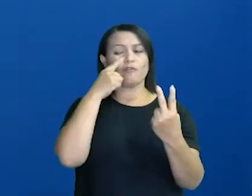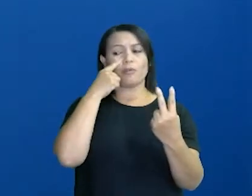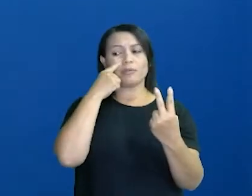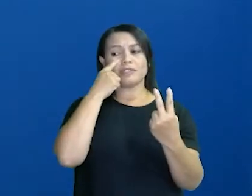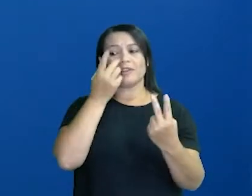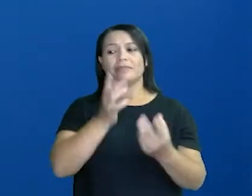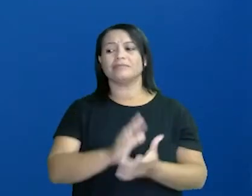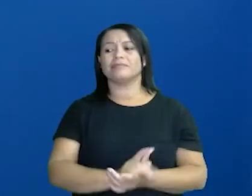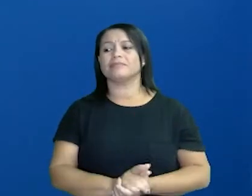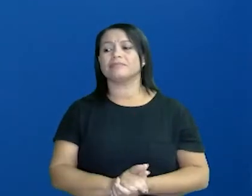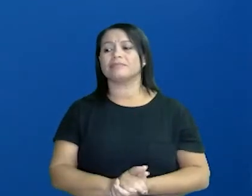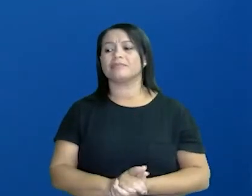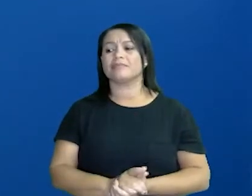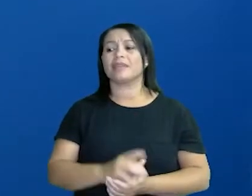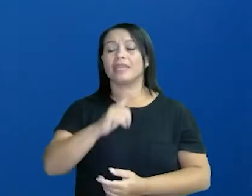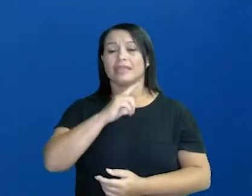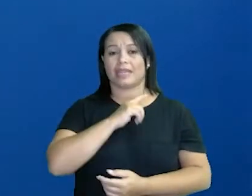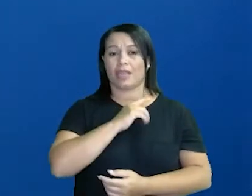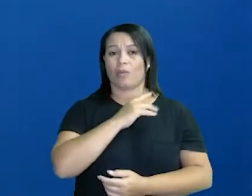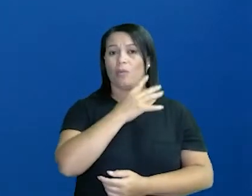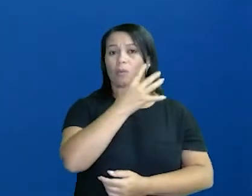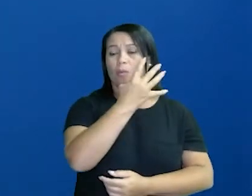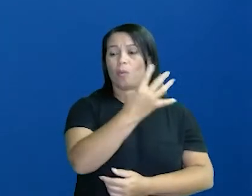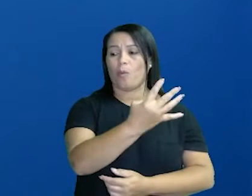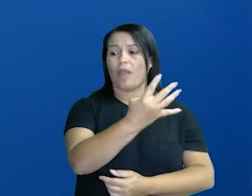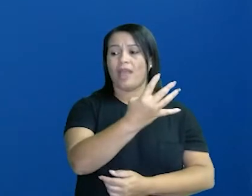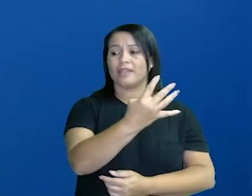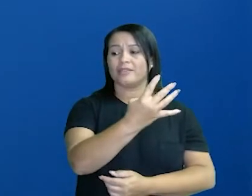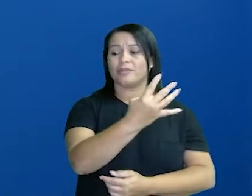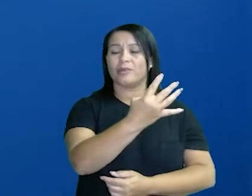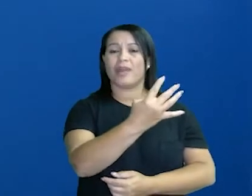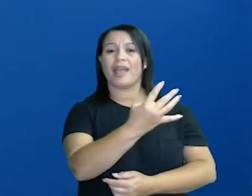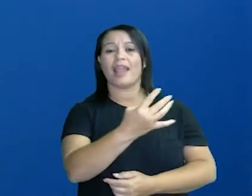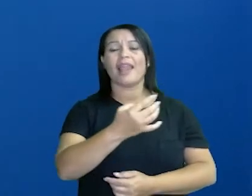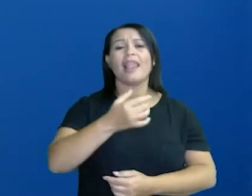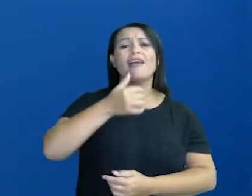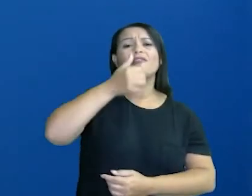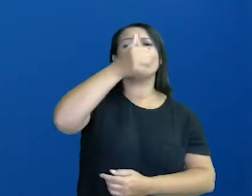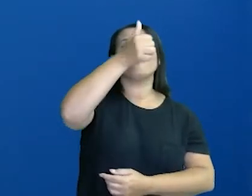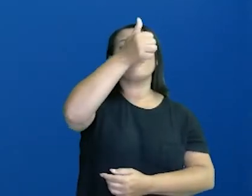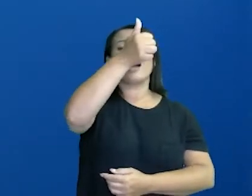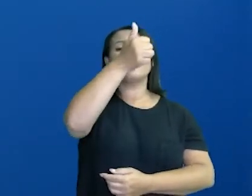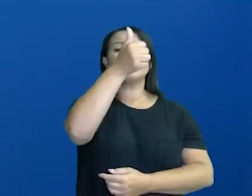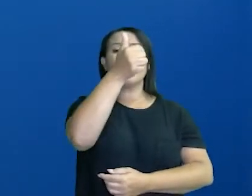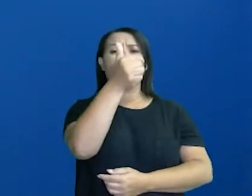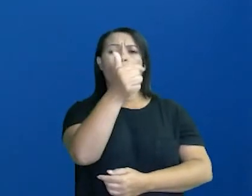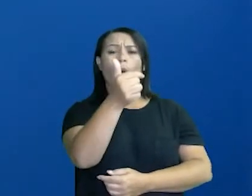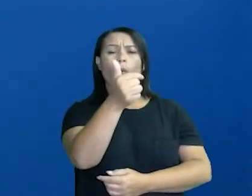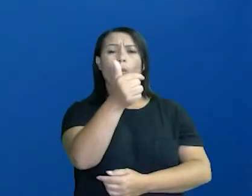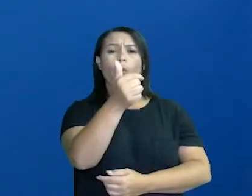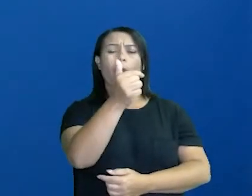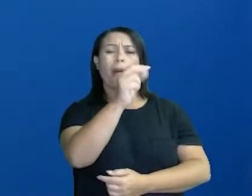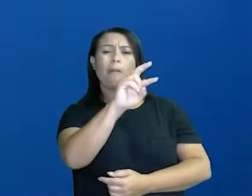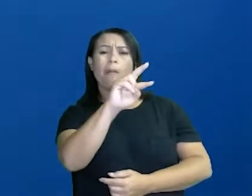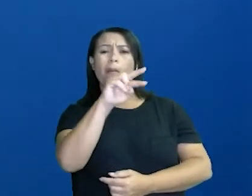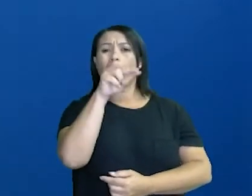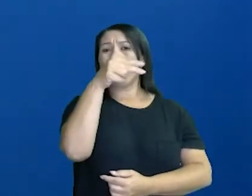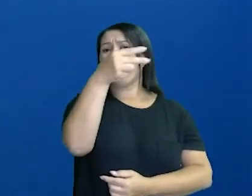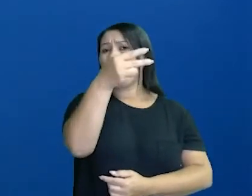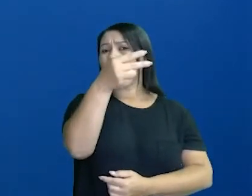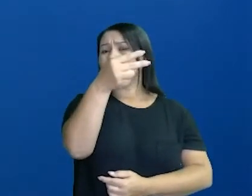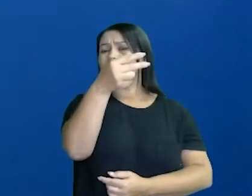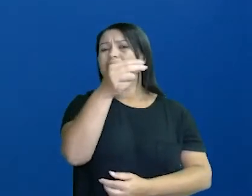certo olha aqui tem 14 é levado a uma potência o que essa